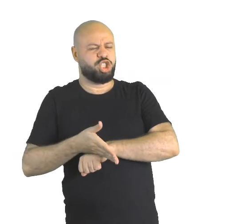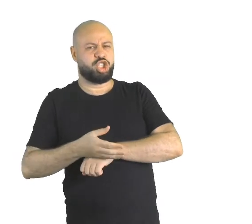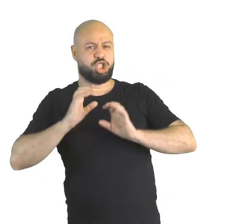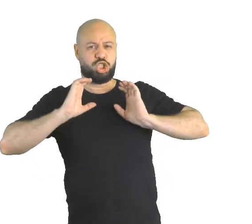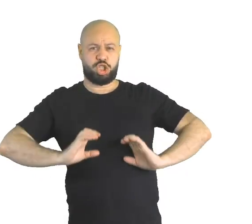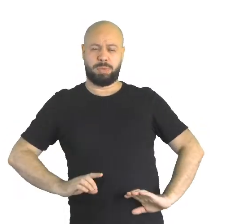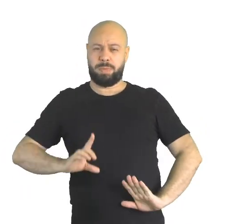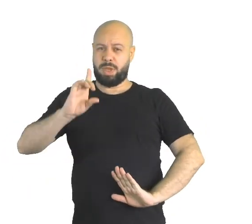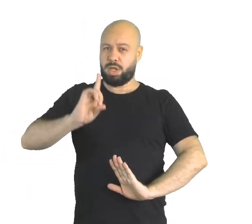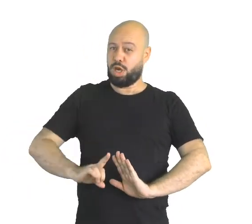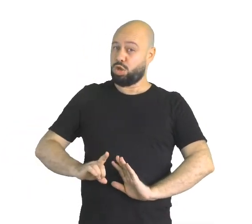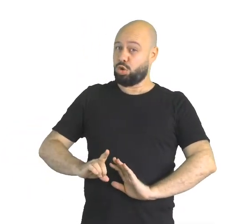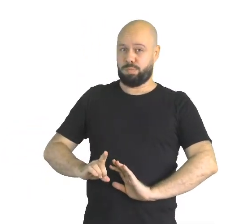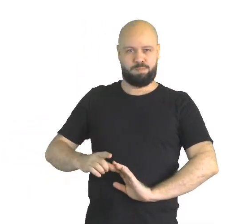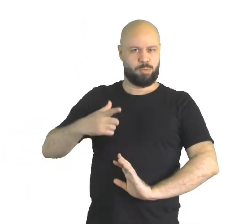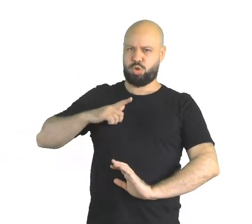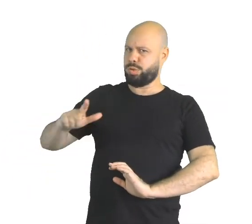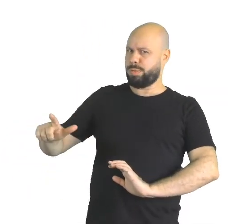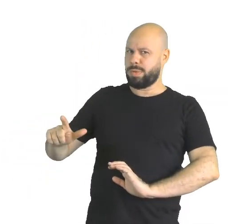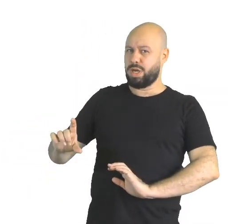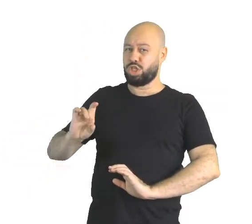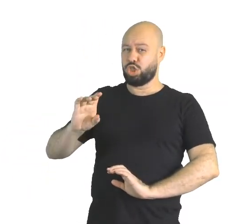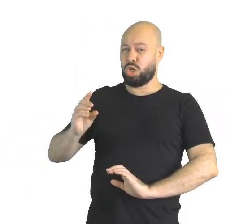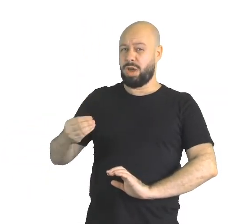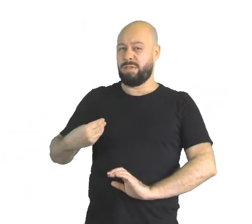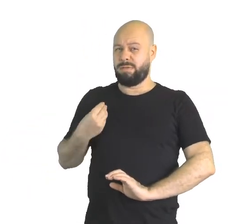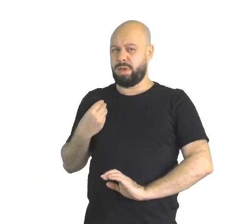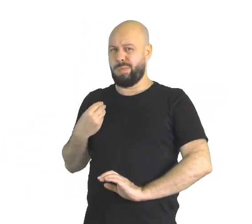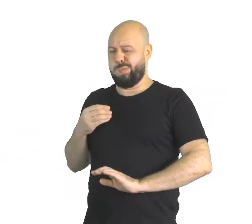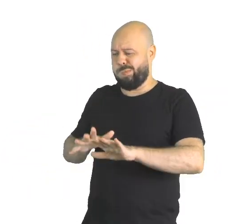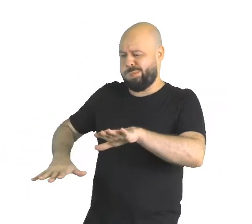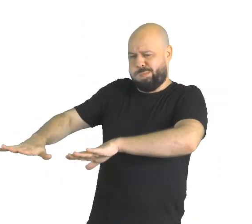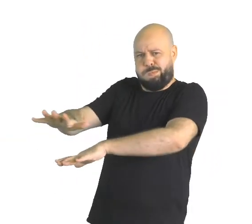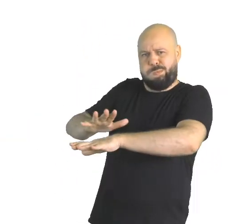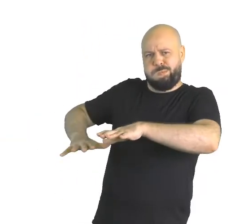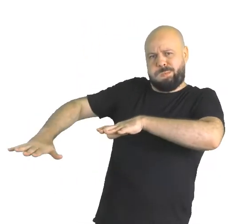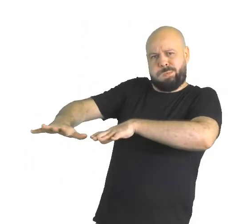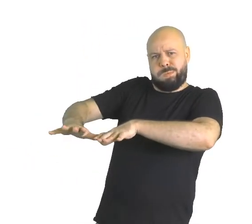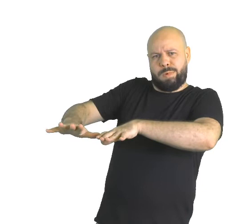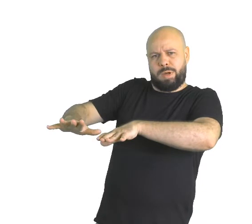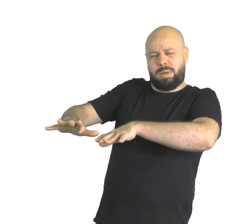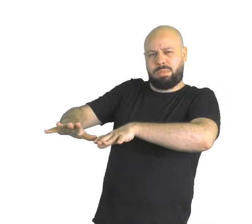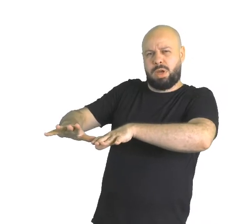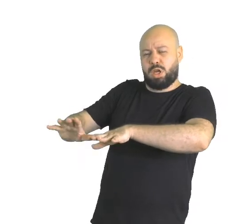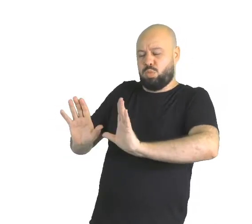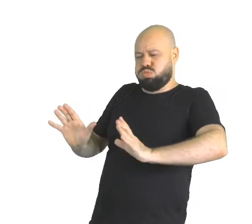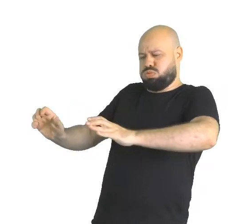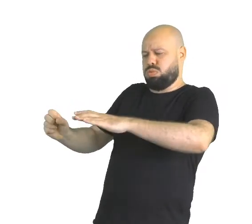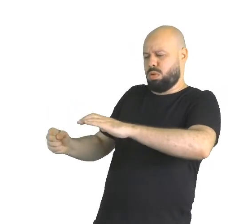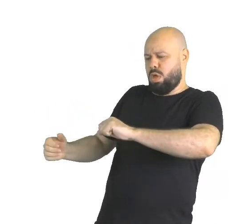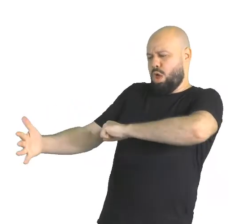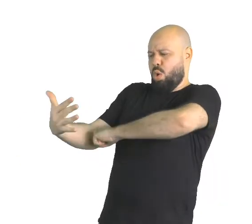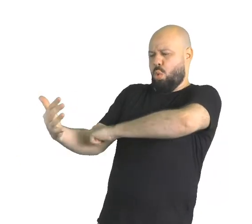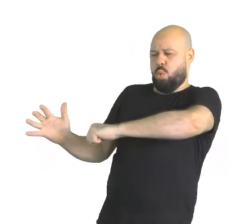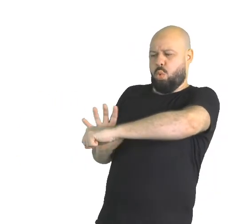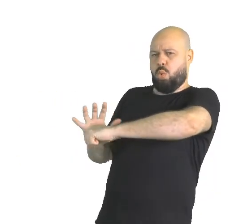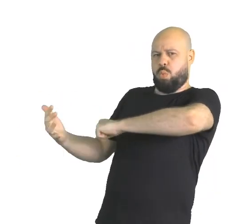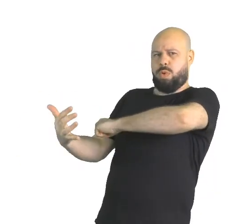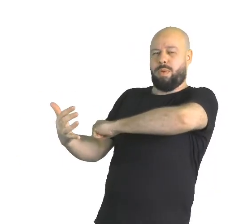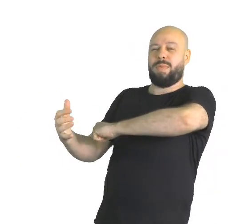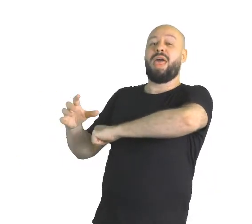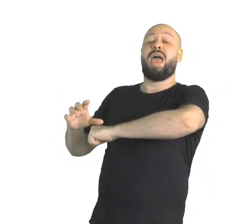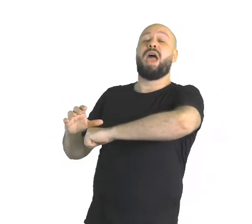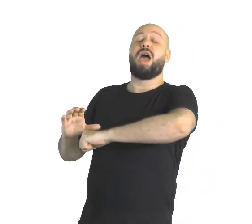cidadania, você apenas cercava o nativo, isolava e pronto, estava montada a política